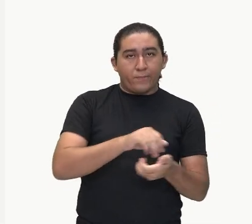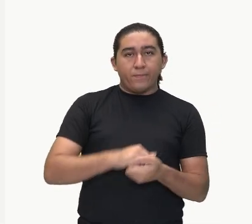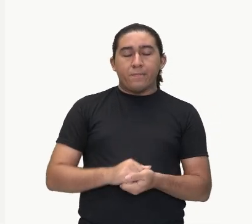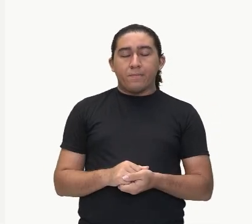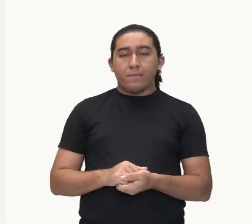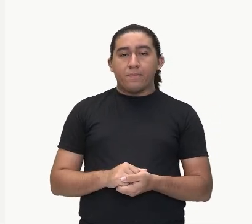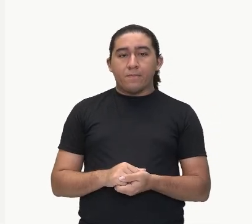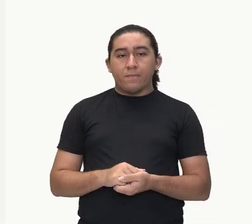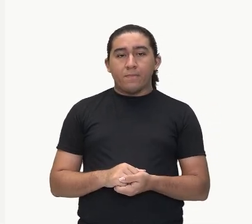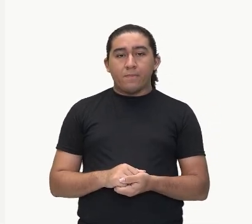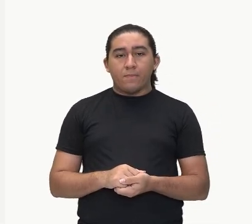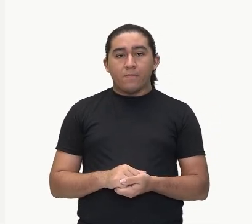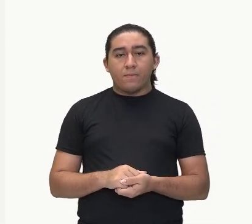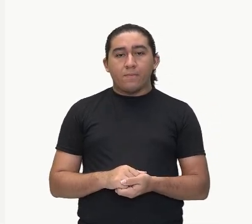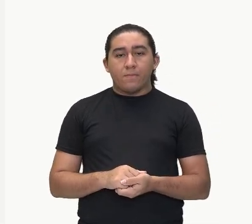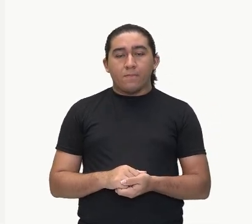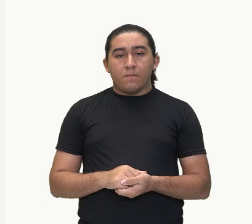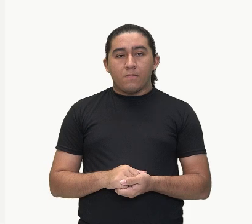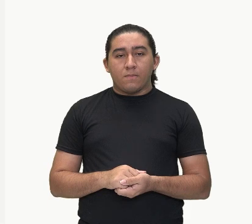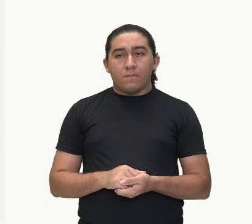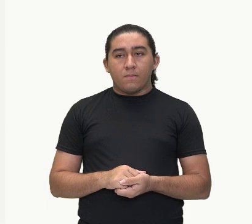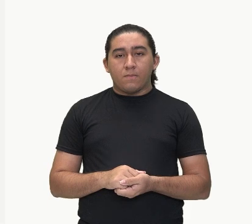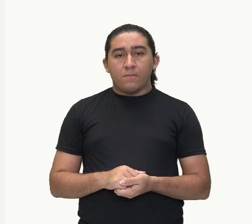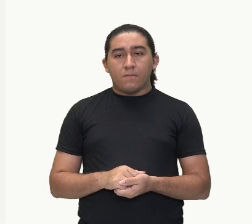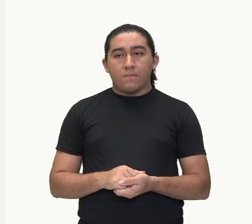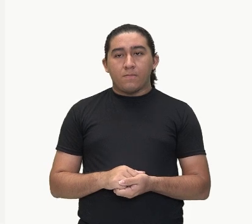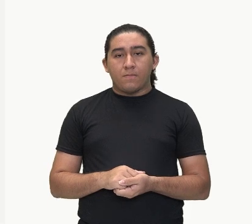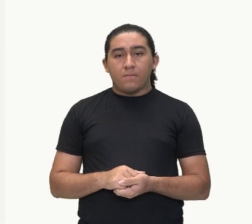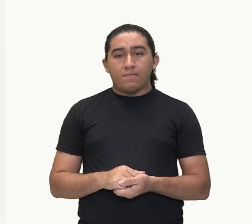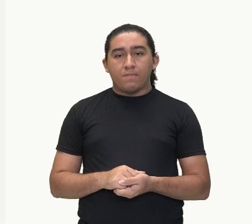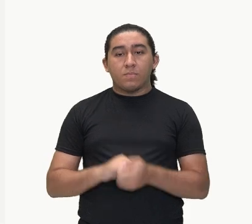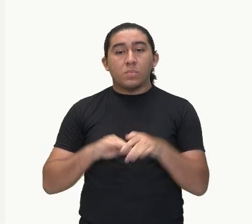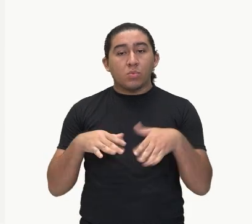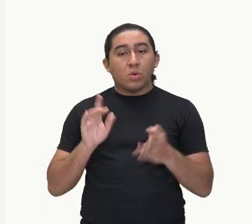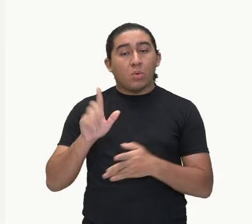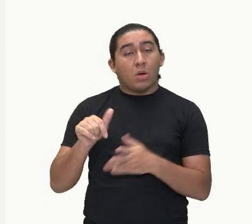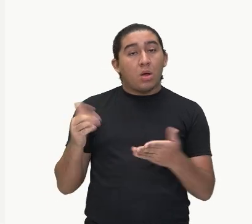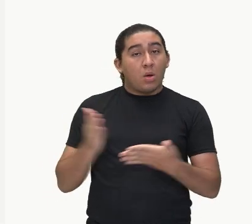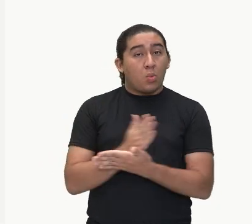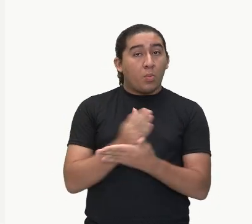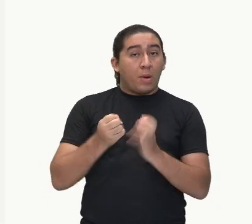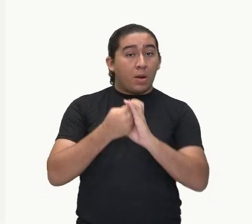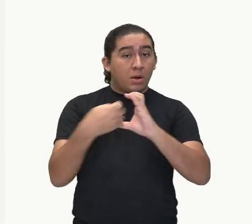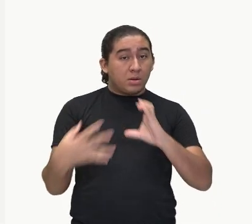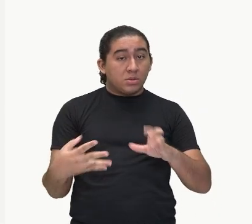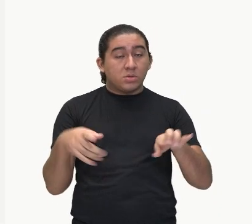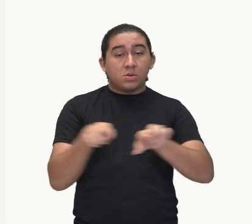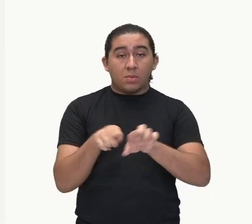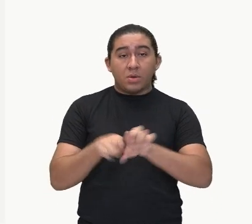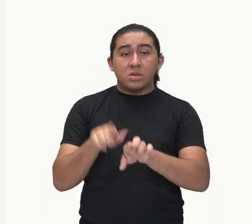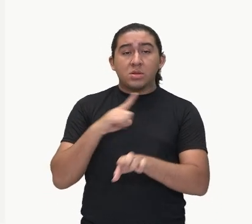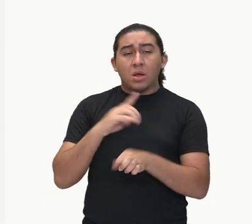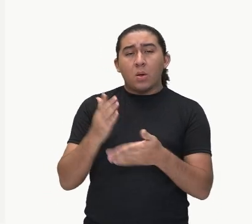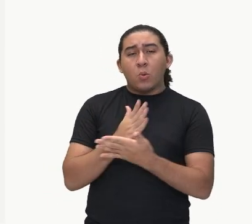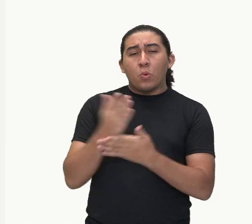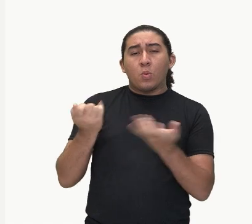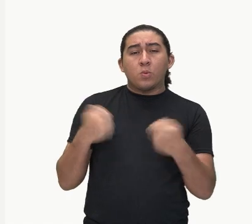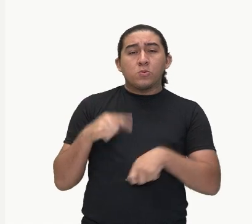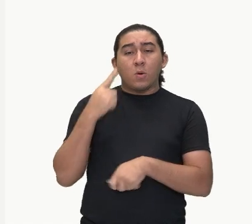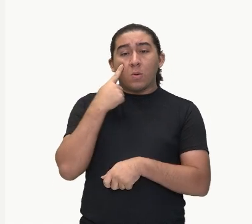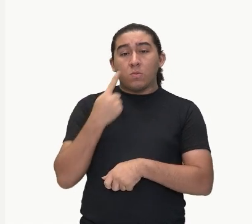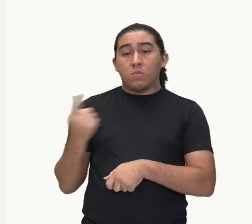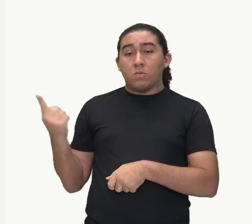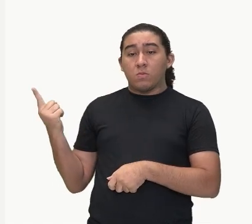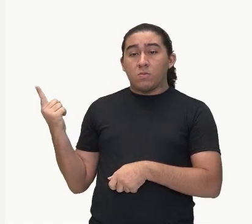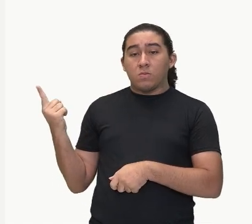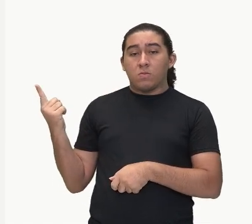Então, nós vimos aqui algumas das características e temos, né, algumas aqui